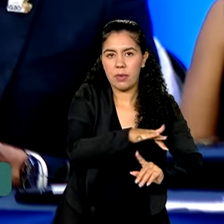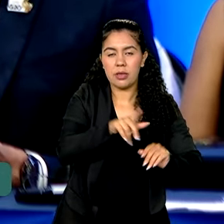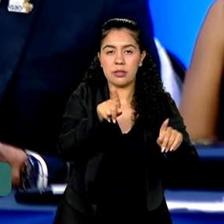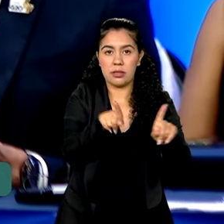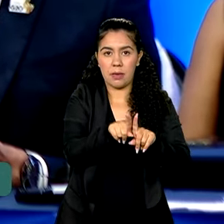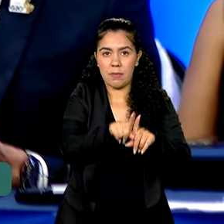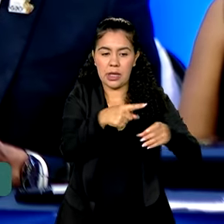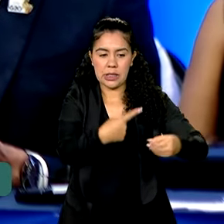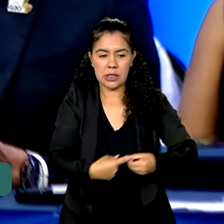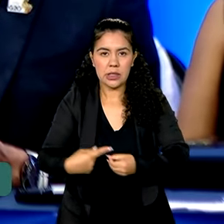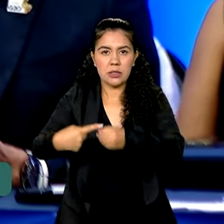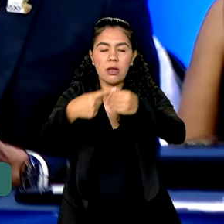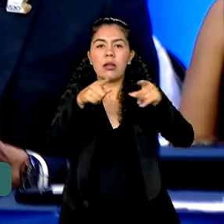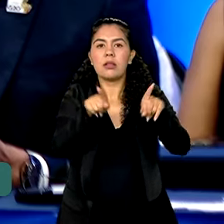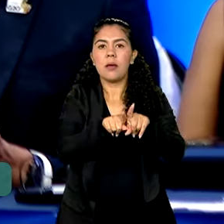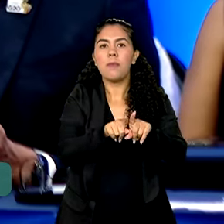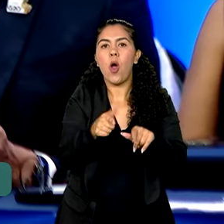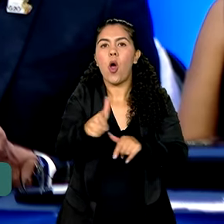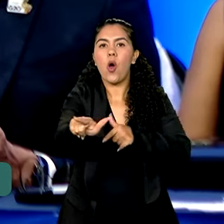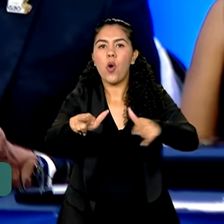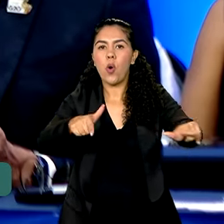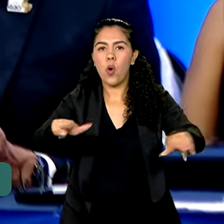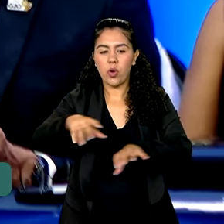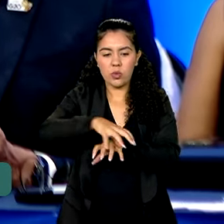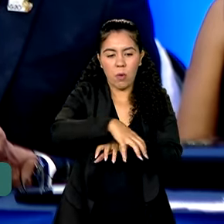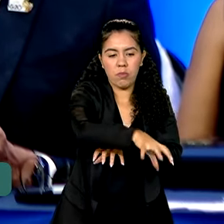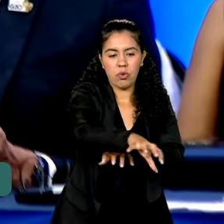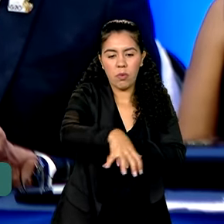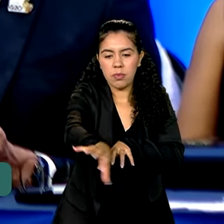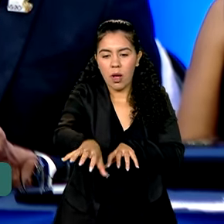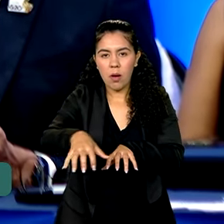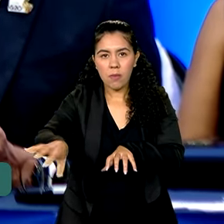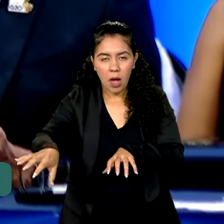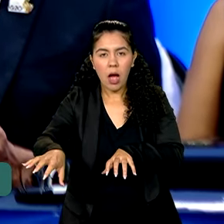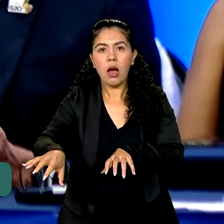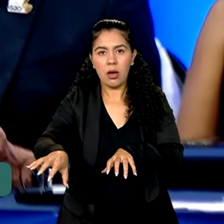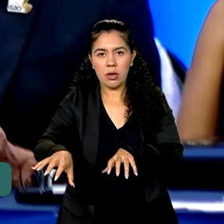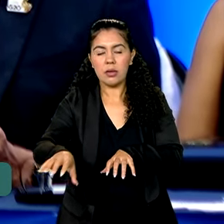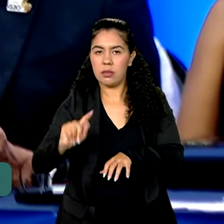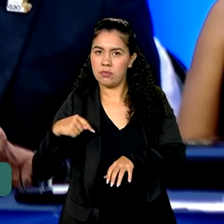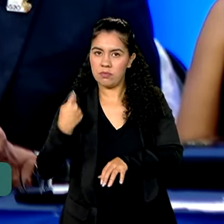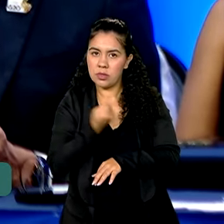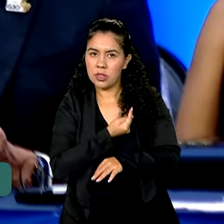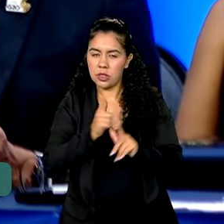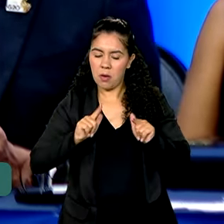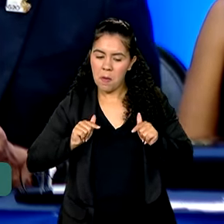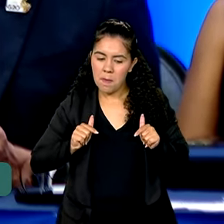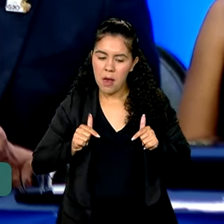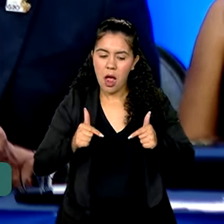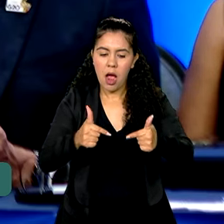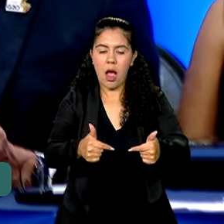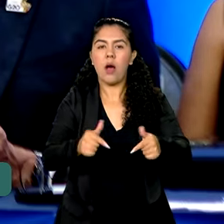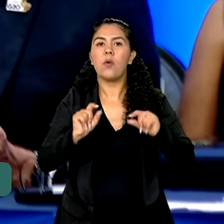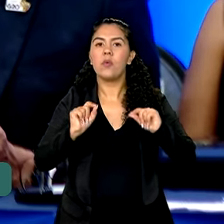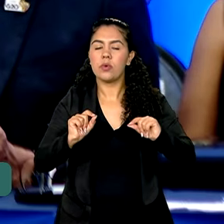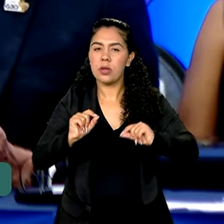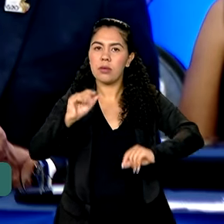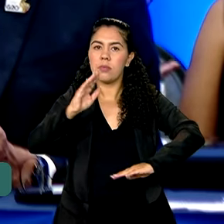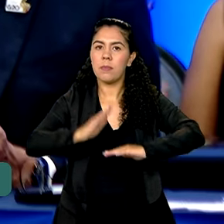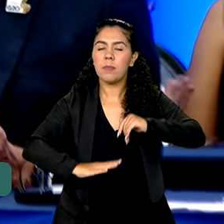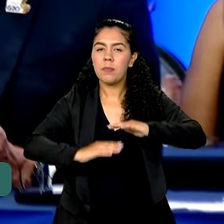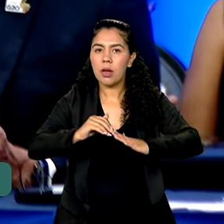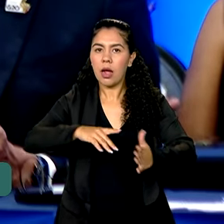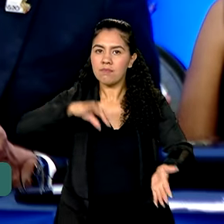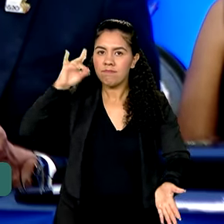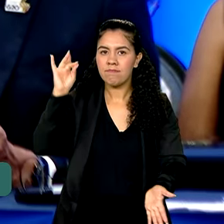com outros ministérios e órgãos governamentais, estamos empenhados na aplicação prática do conceito de gestão